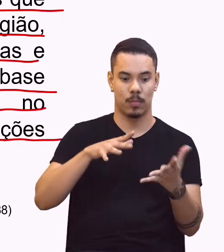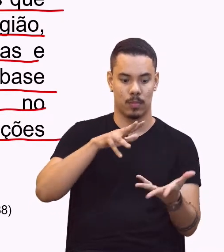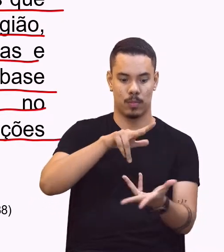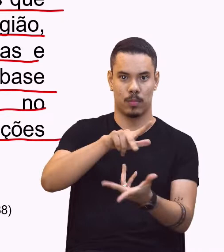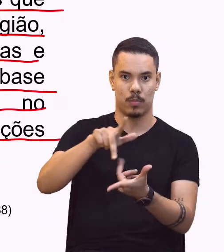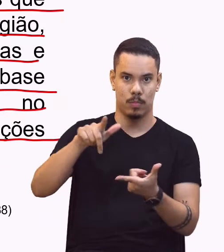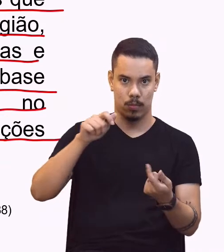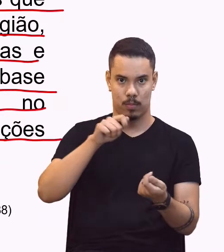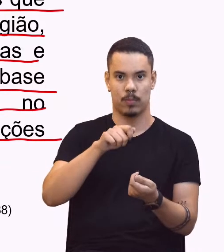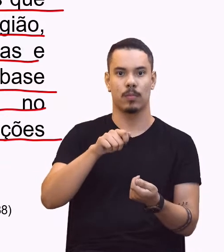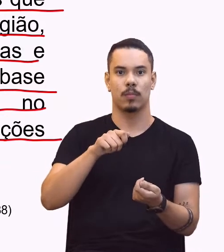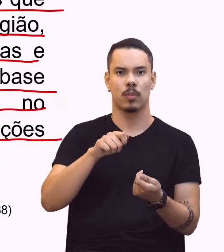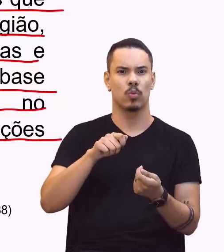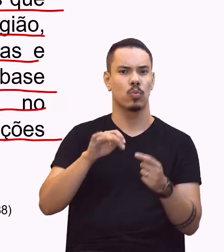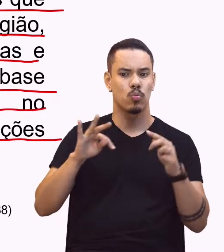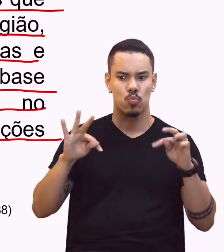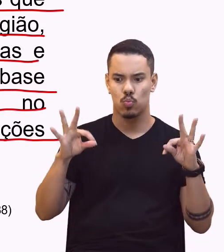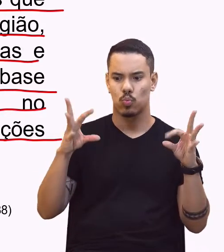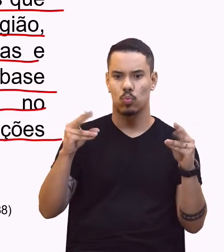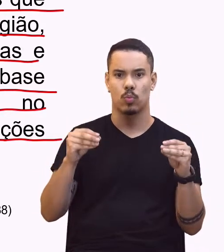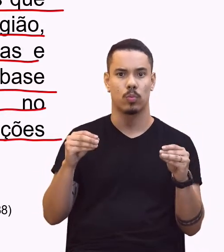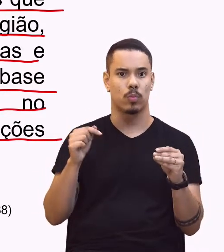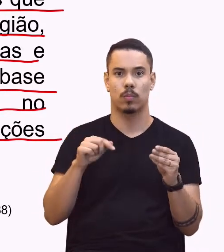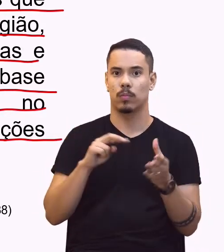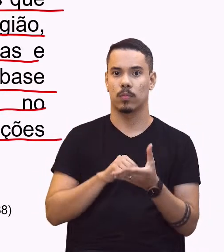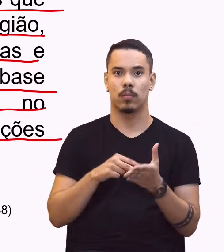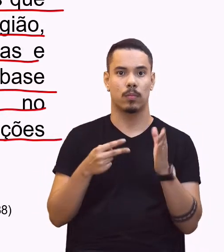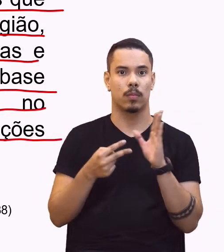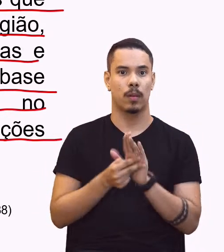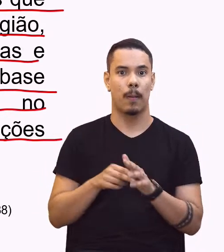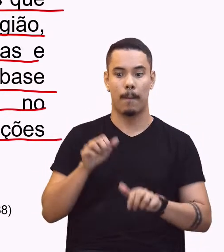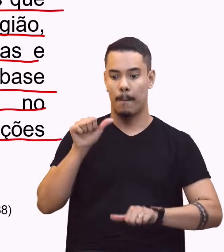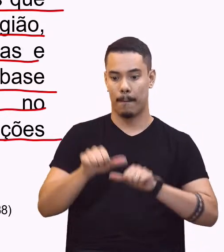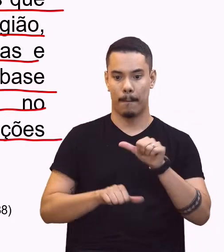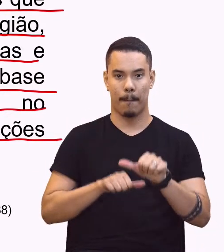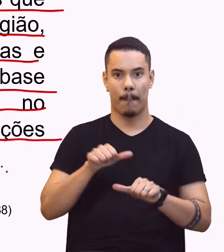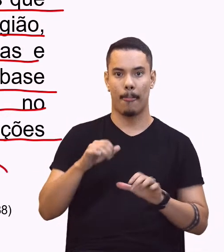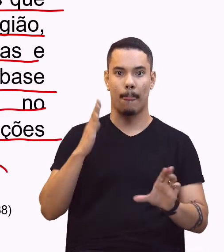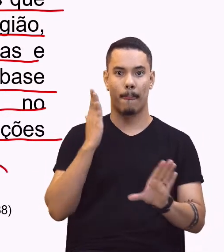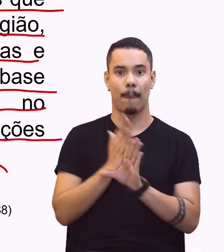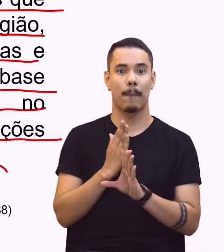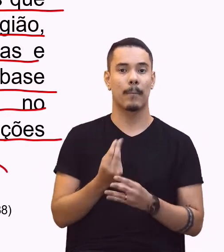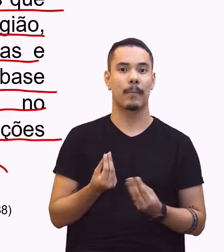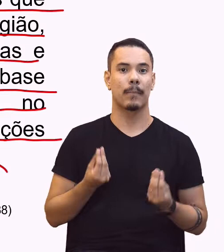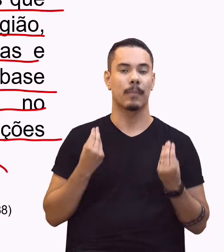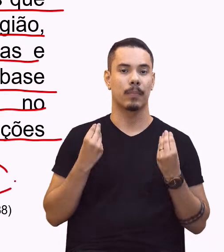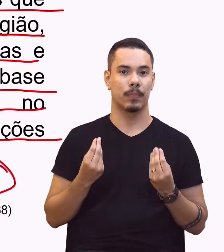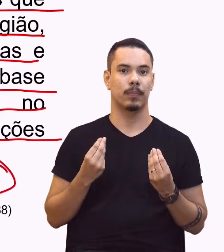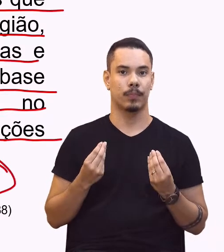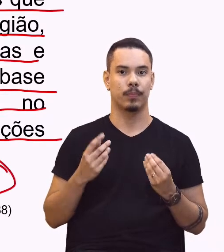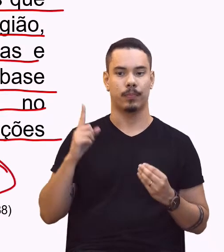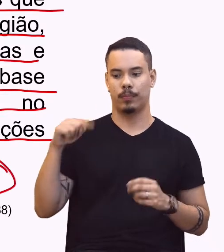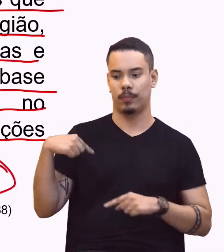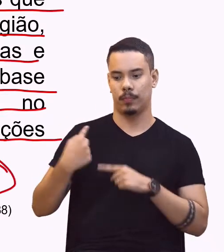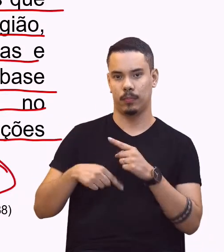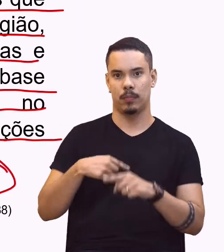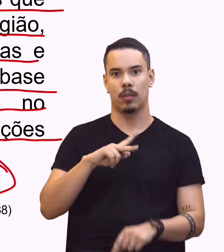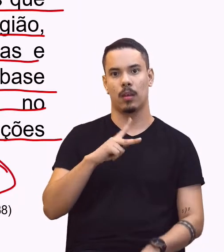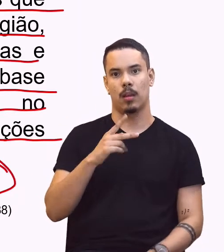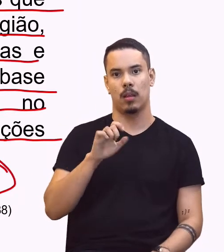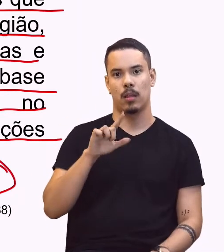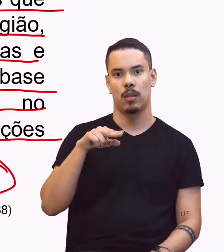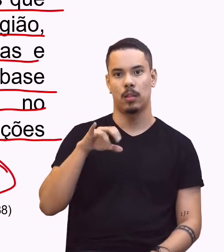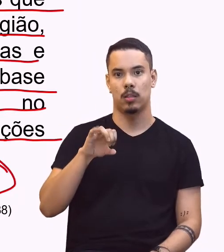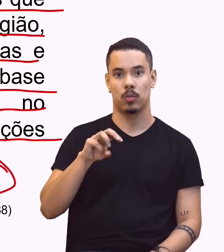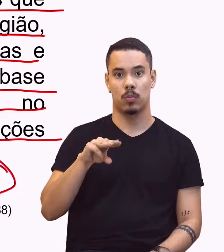E tudo isso, pessoal, todas essas mudanças, ela é uma herança do helenismo, daquilo que